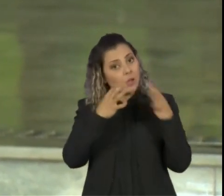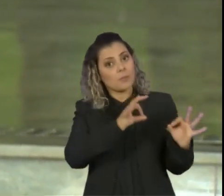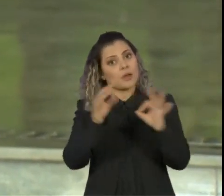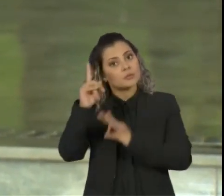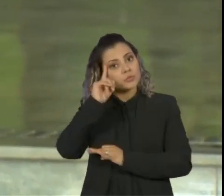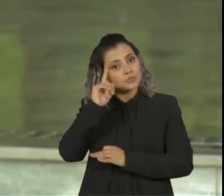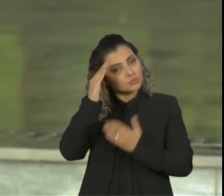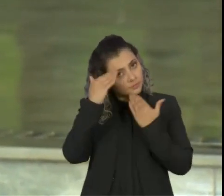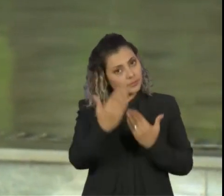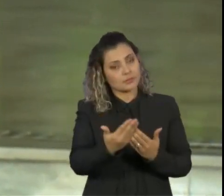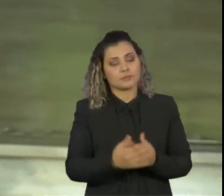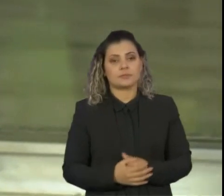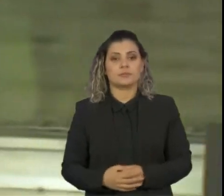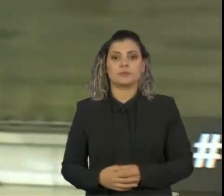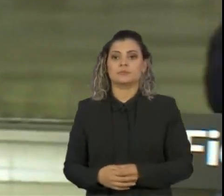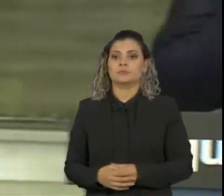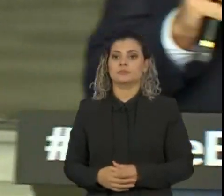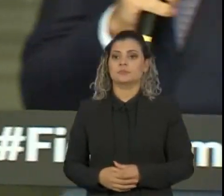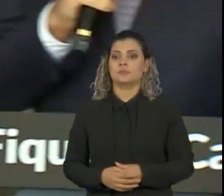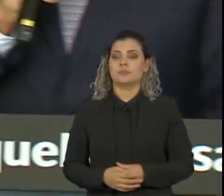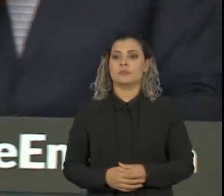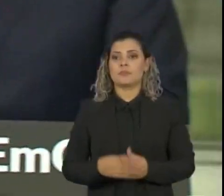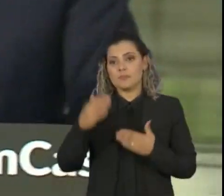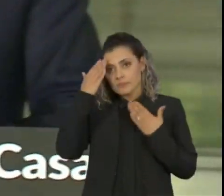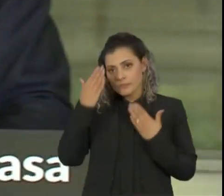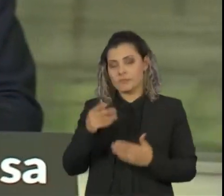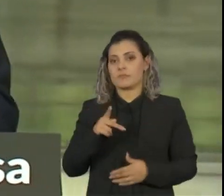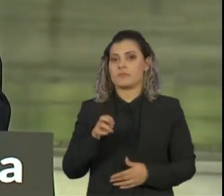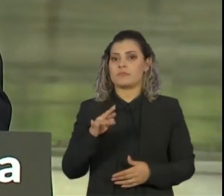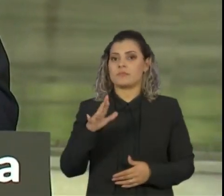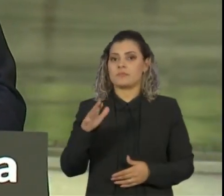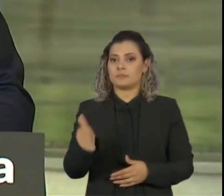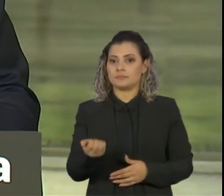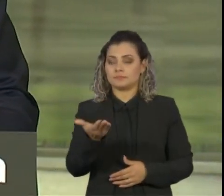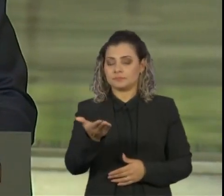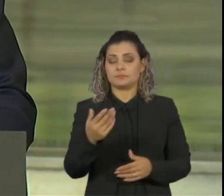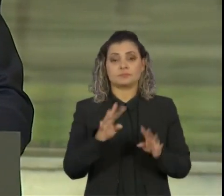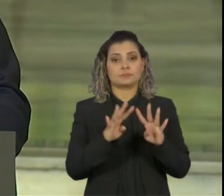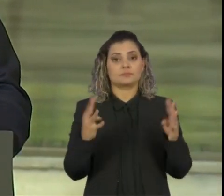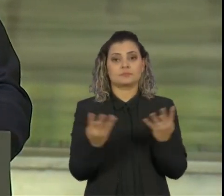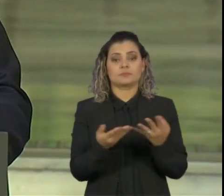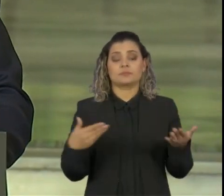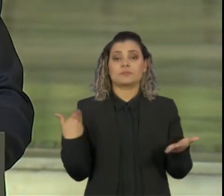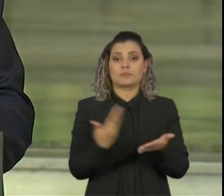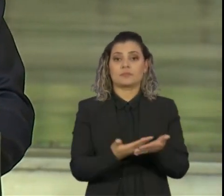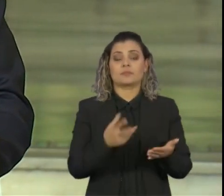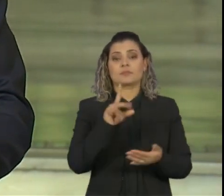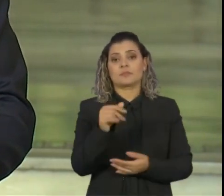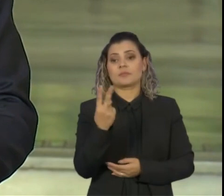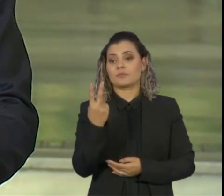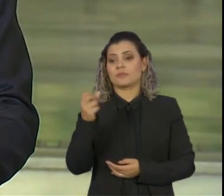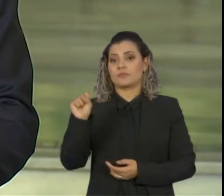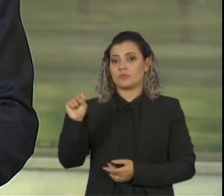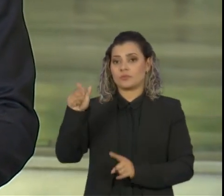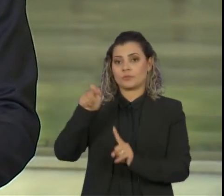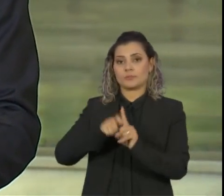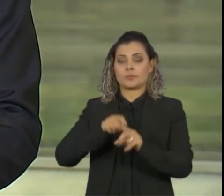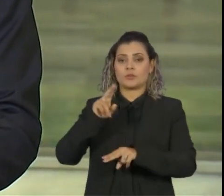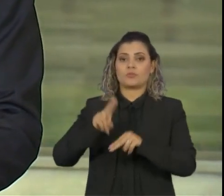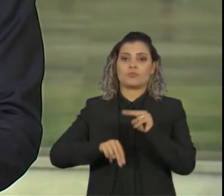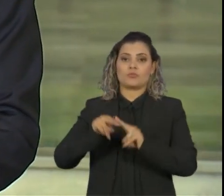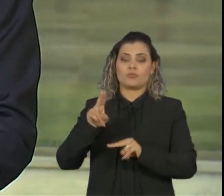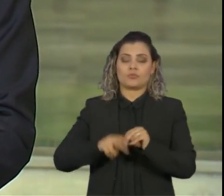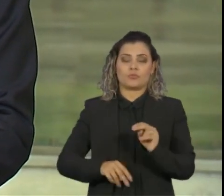Muito obrigada. Obrigado, Patrícia. Lembrando que a atual quarentena vai até o dia 28 de